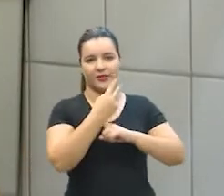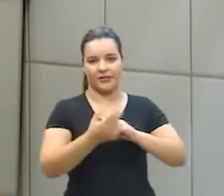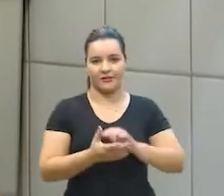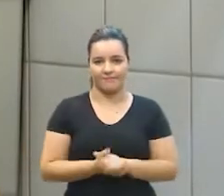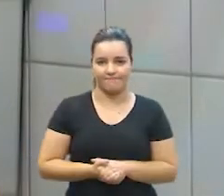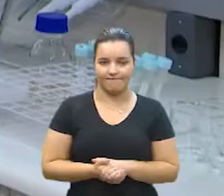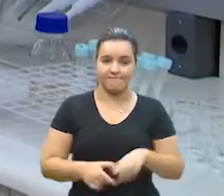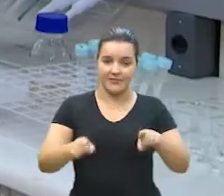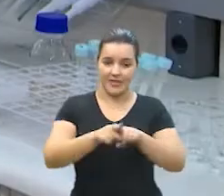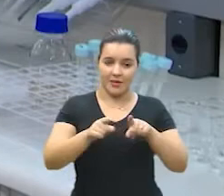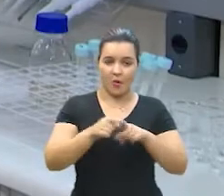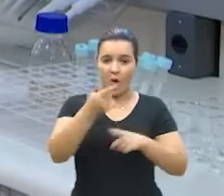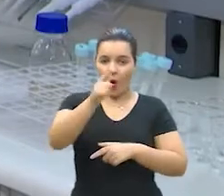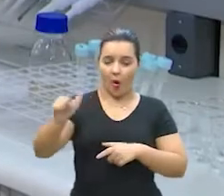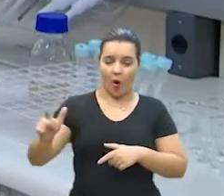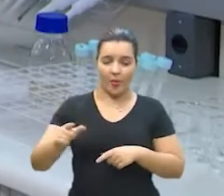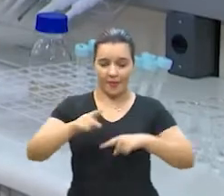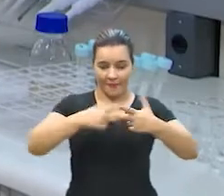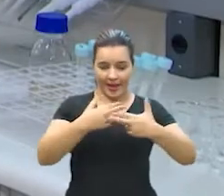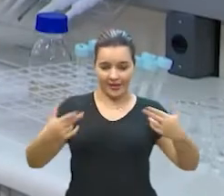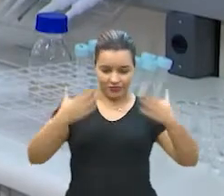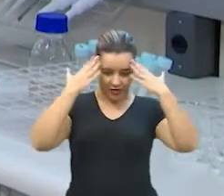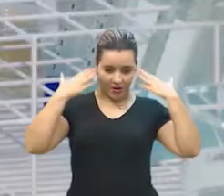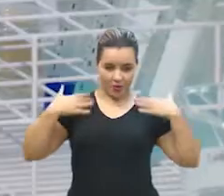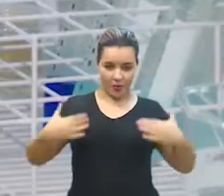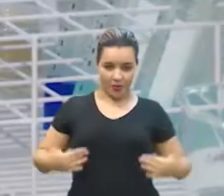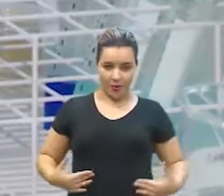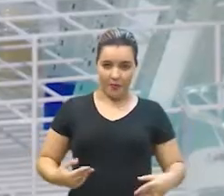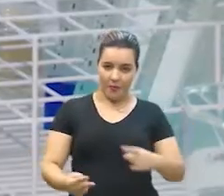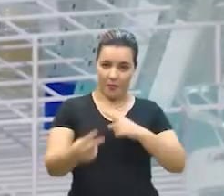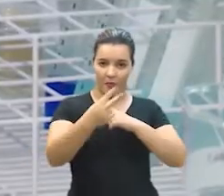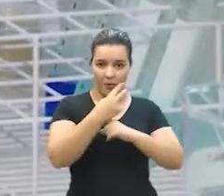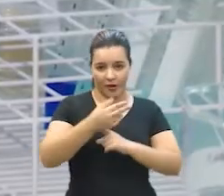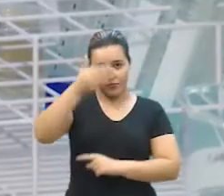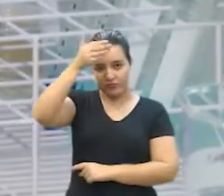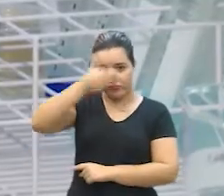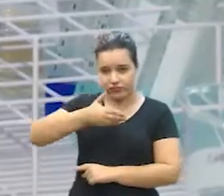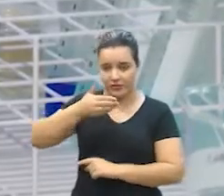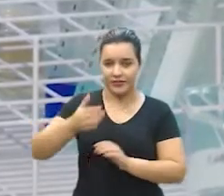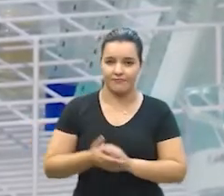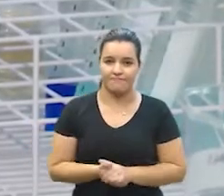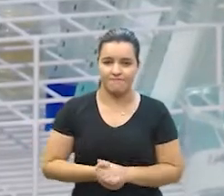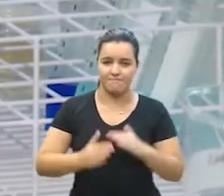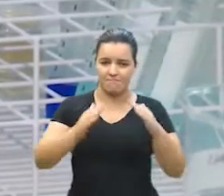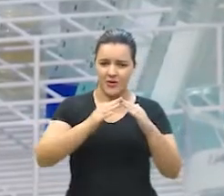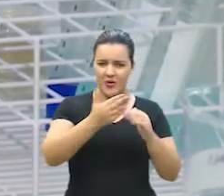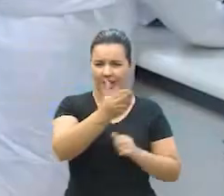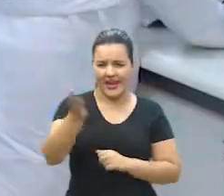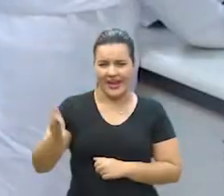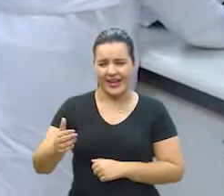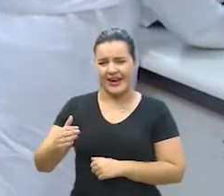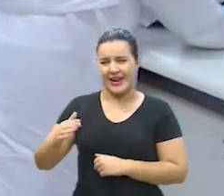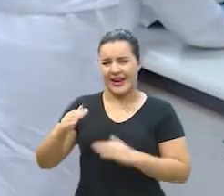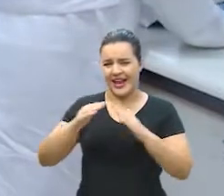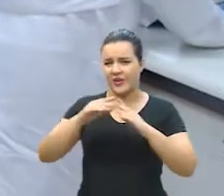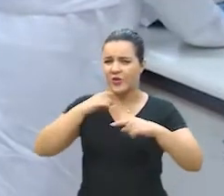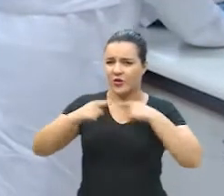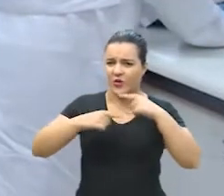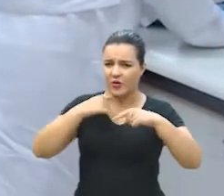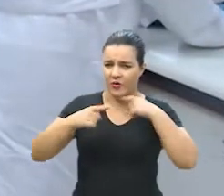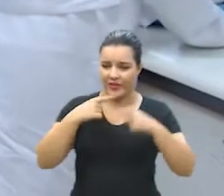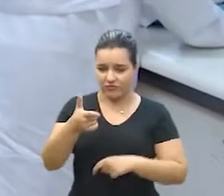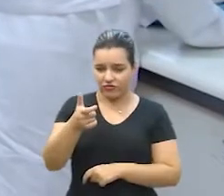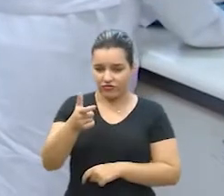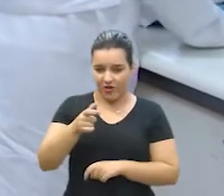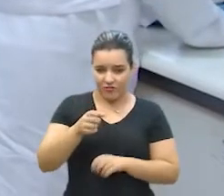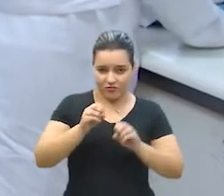da população. Que são os chamados EPIs, Equipamentos de Proteção Individual. O pessoal que está em casa